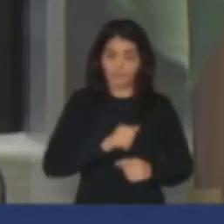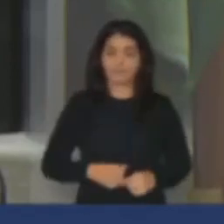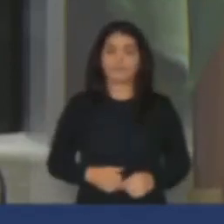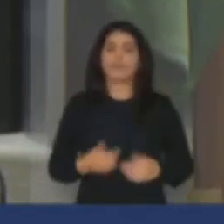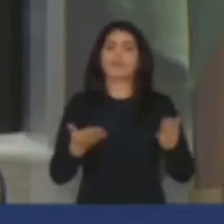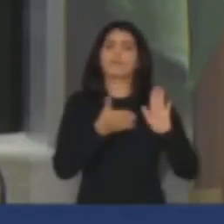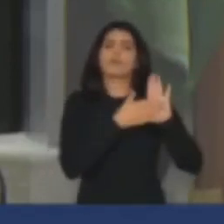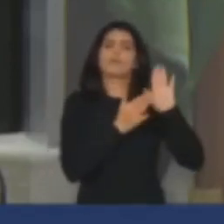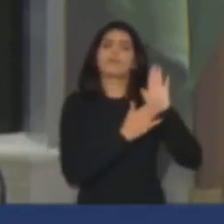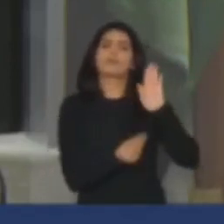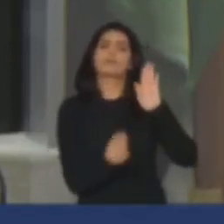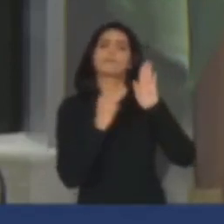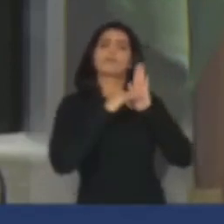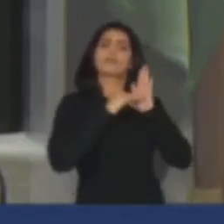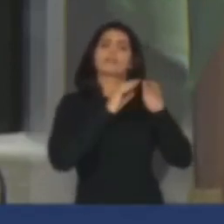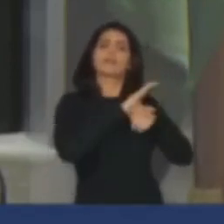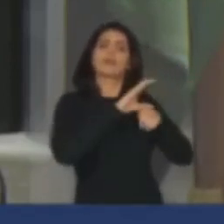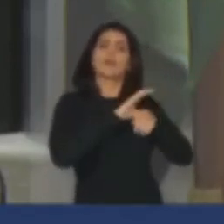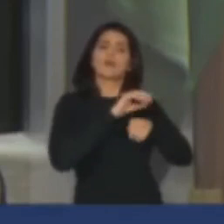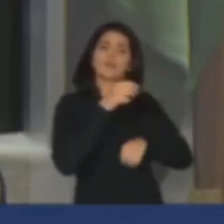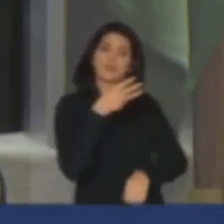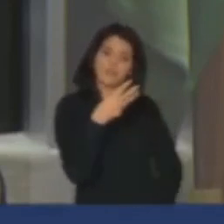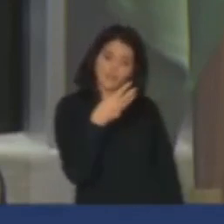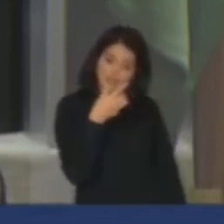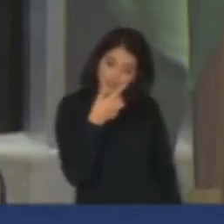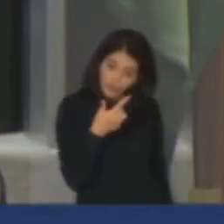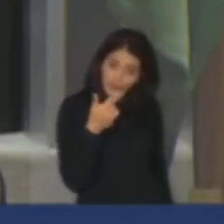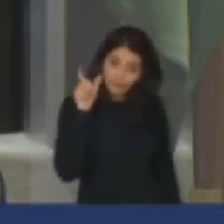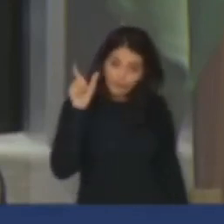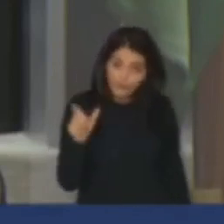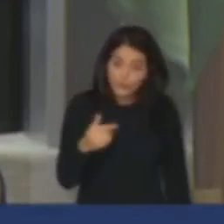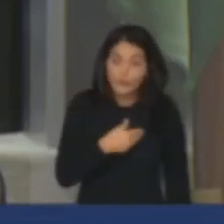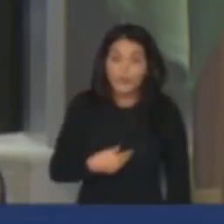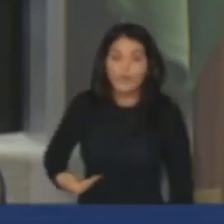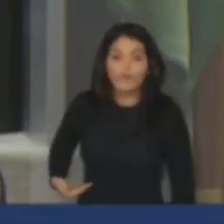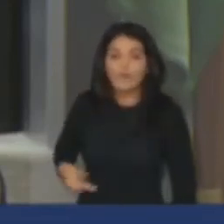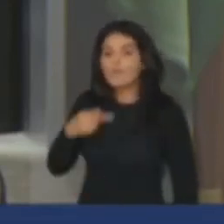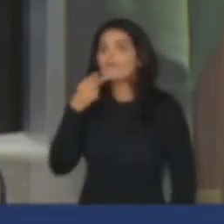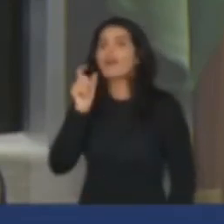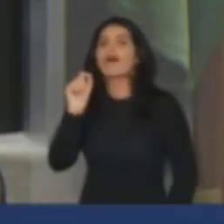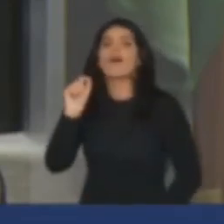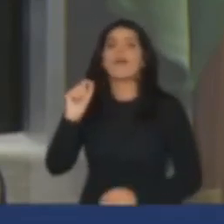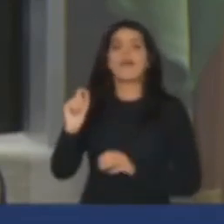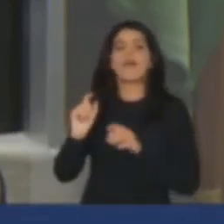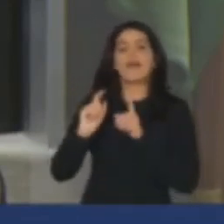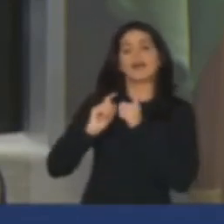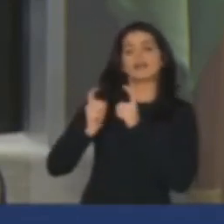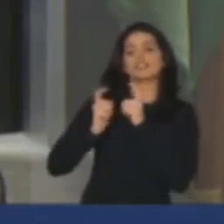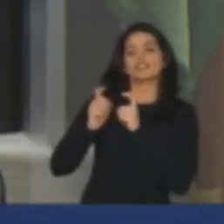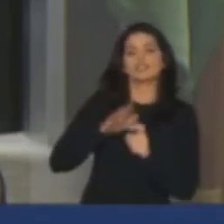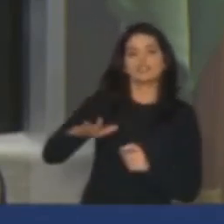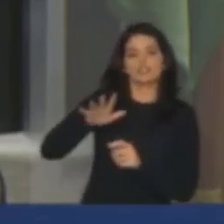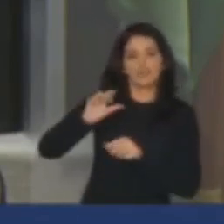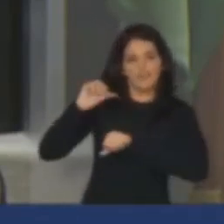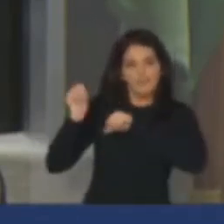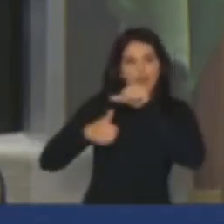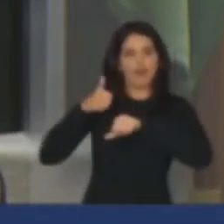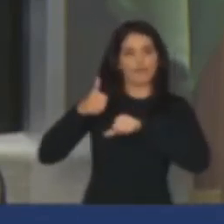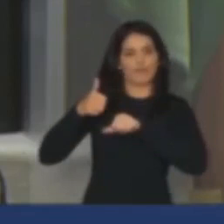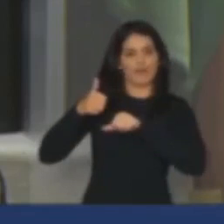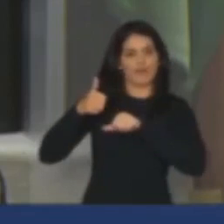proposta de emenda constitucional 32, que o governo chama de reforma administrativa, ela é